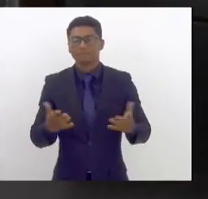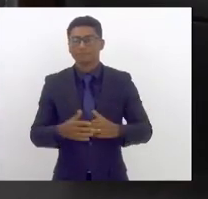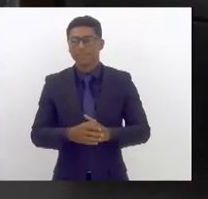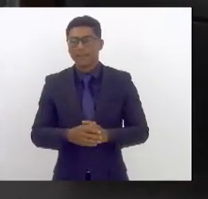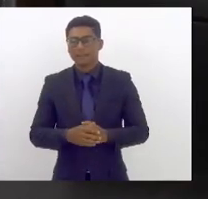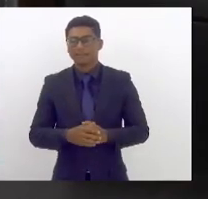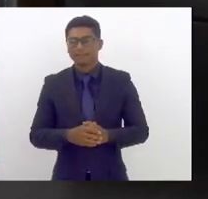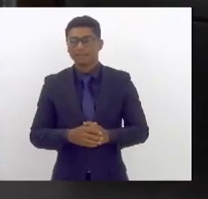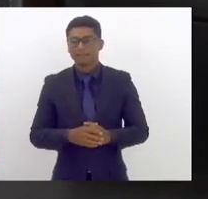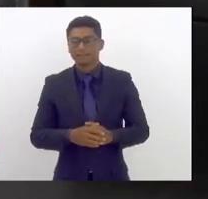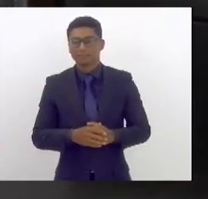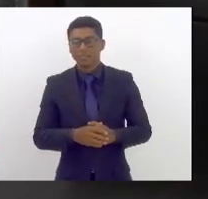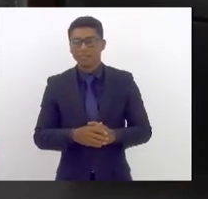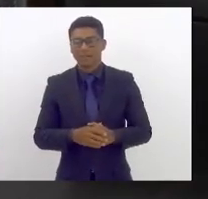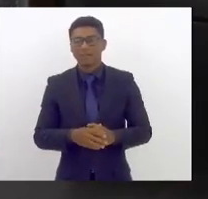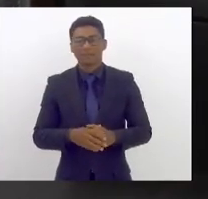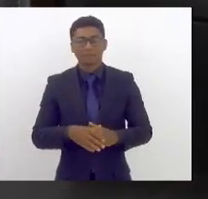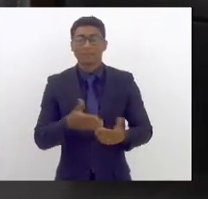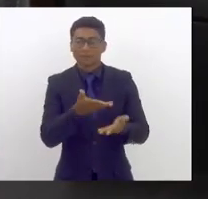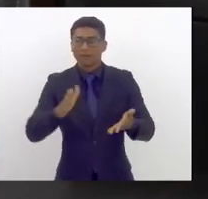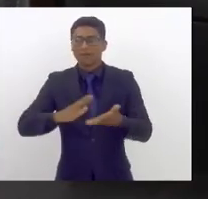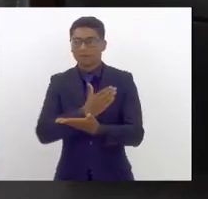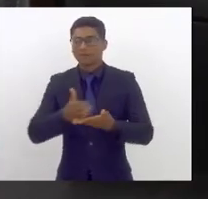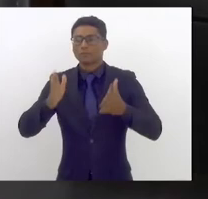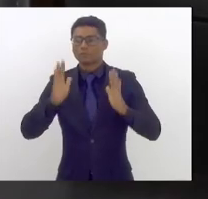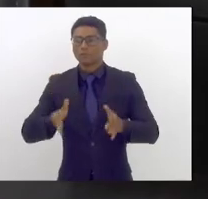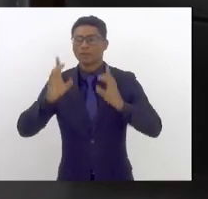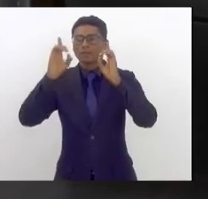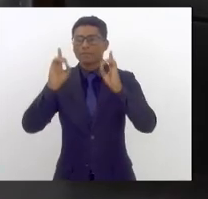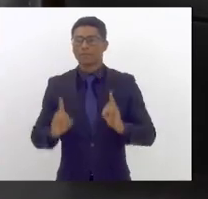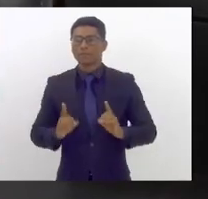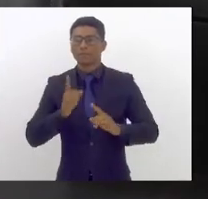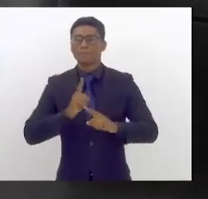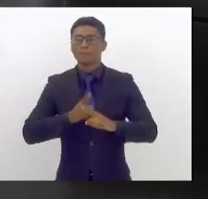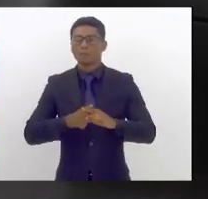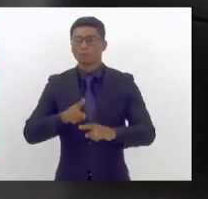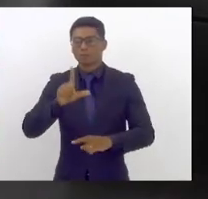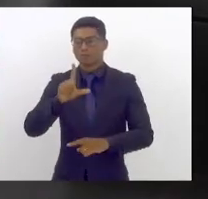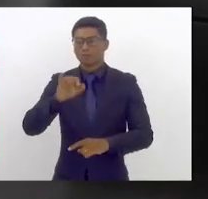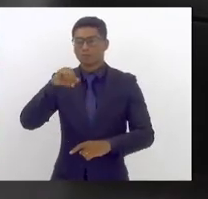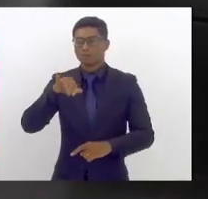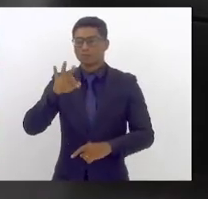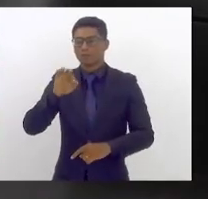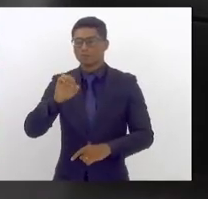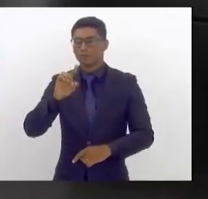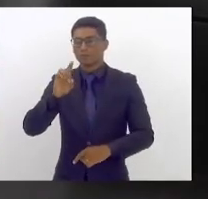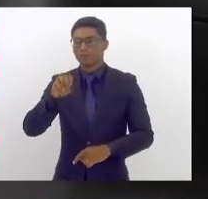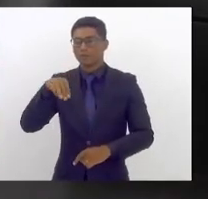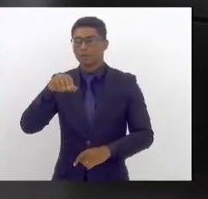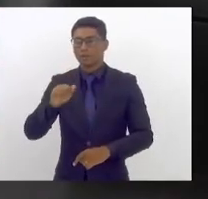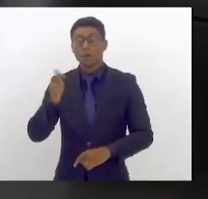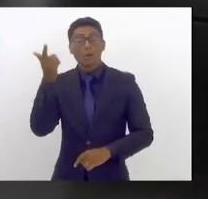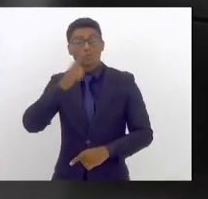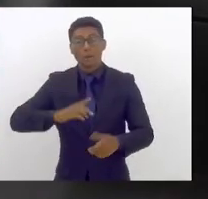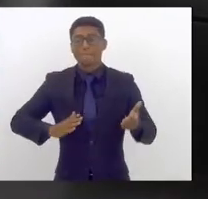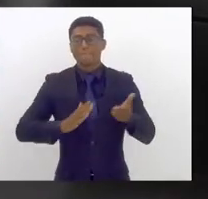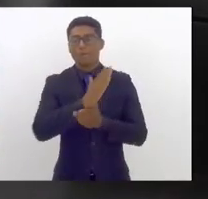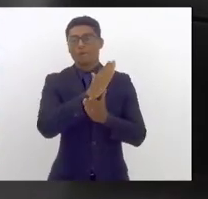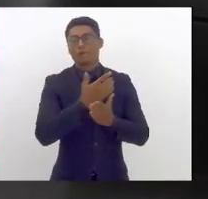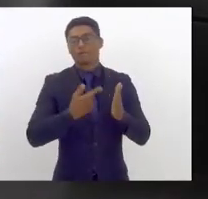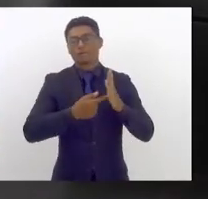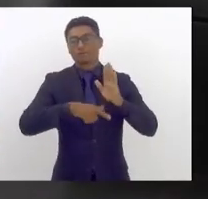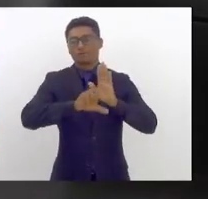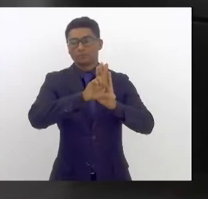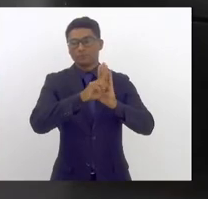já já tinham se tornado deficiente por conta do linfodema E aí nós conseguimos aprovar essa legislação também